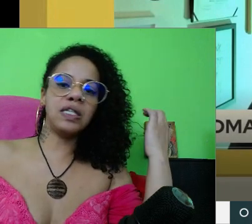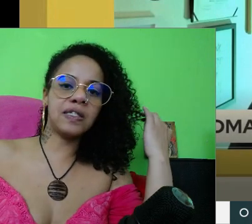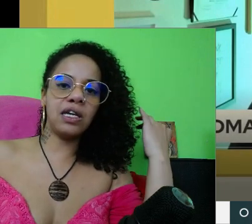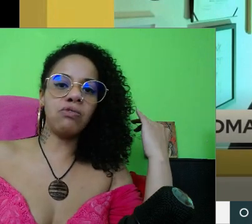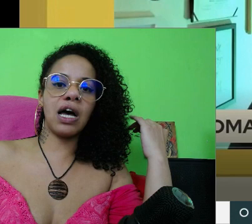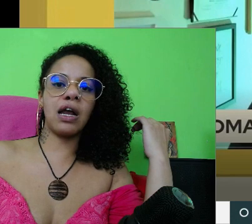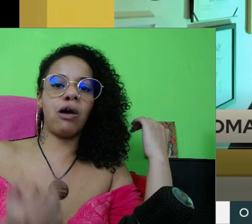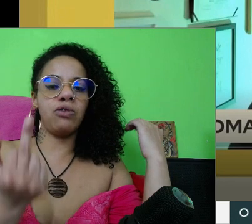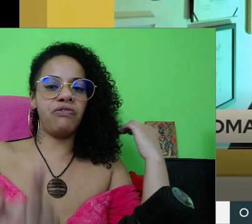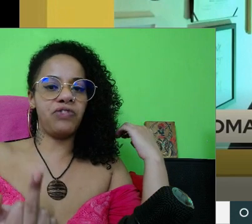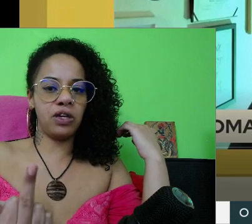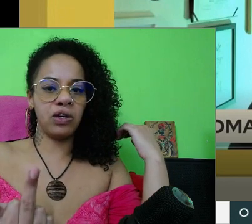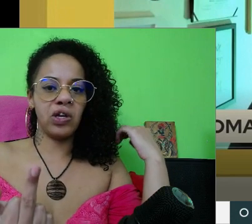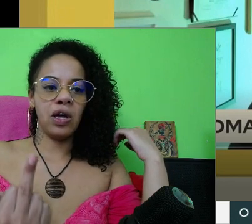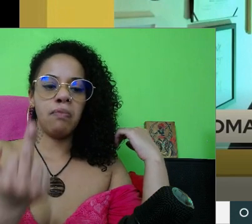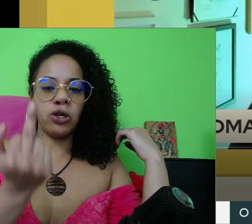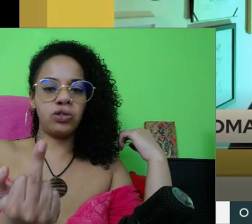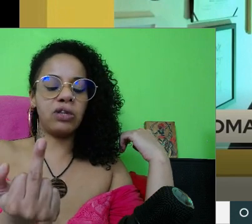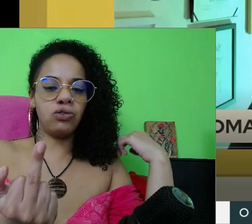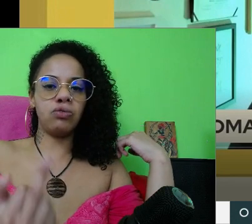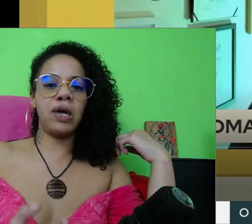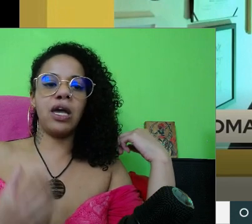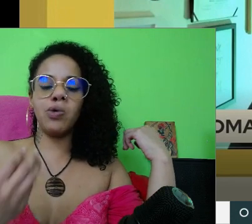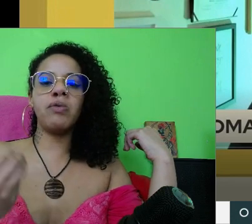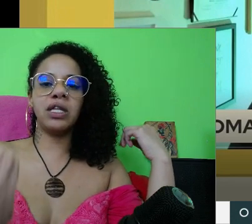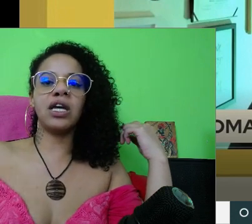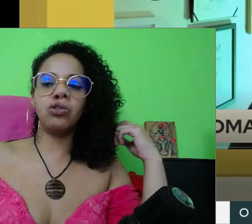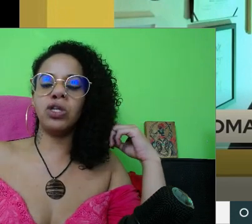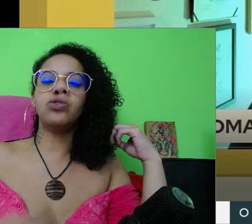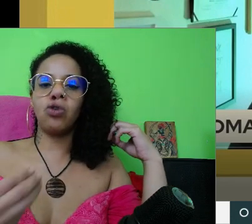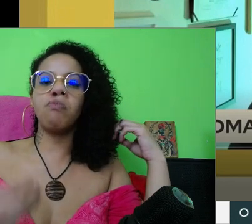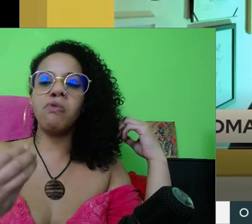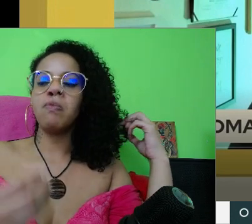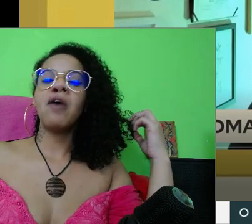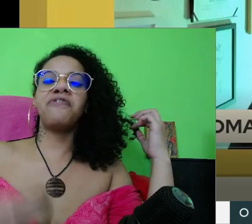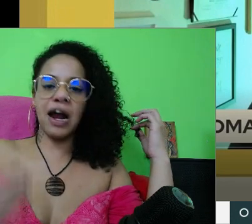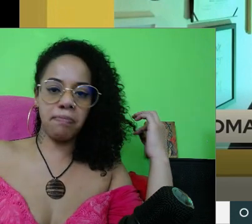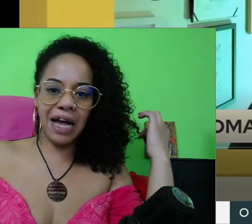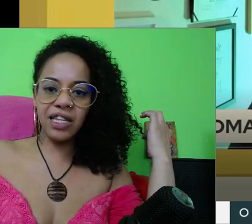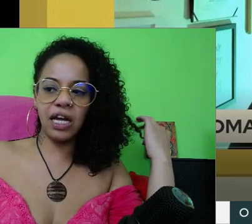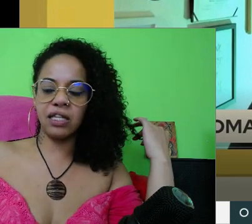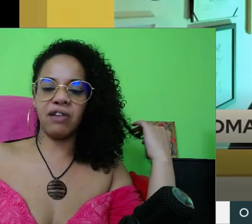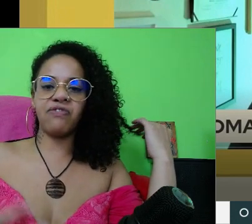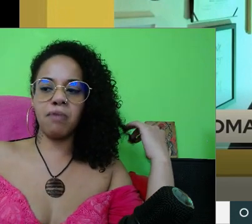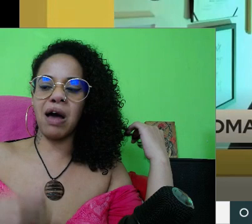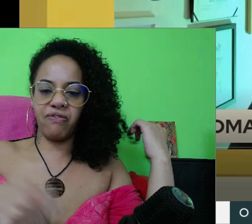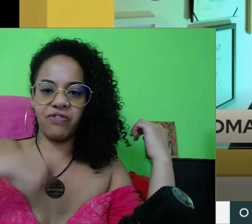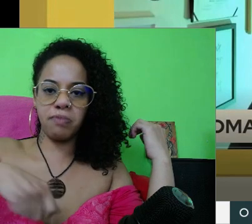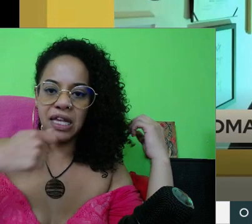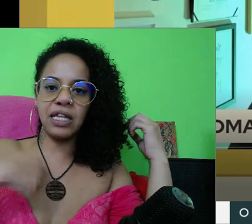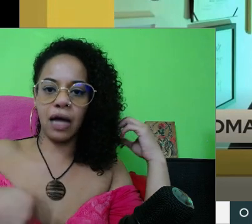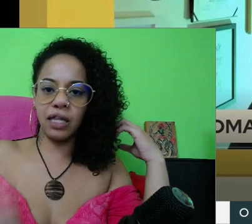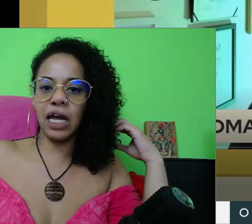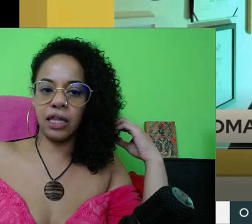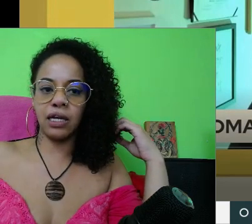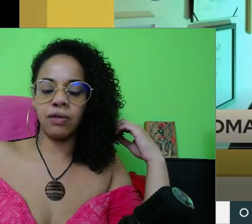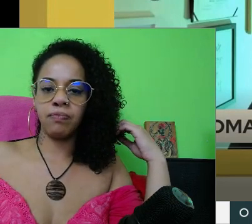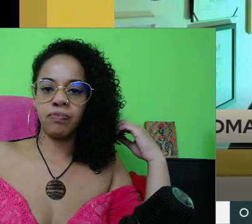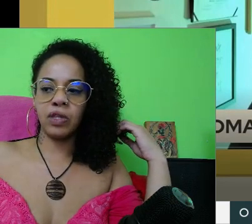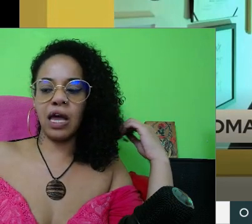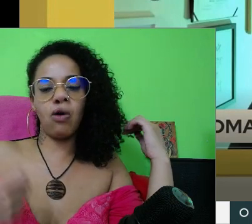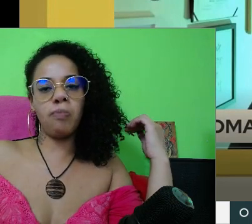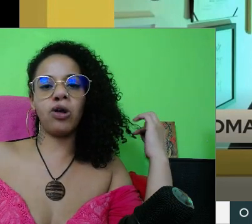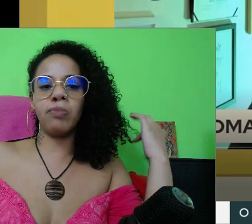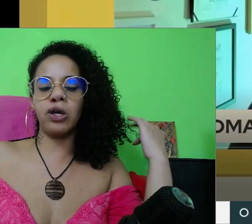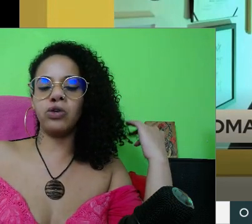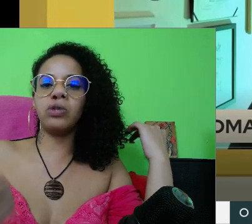referencia um canal E no fim mostra o dedo do meio eu entendo isso como farmar treta fermentar A treta